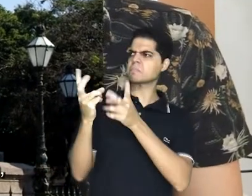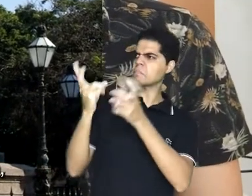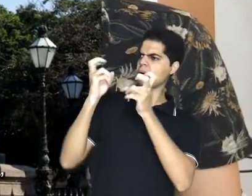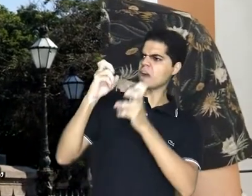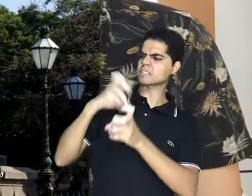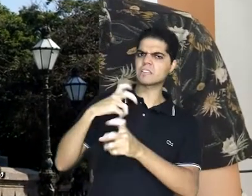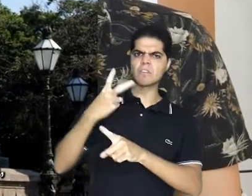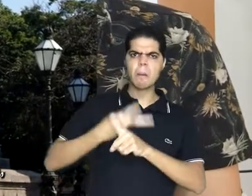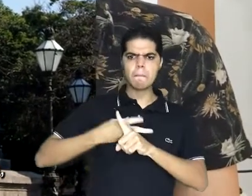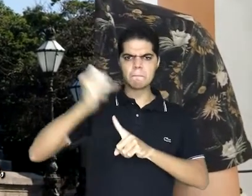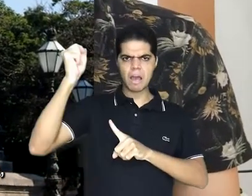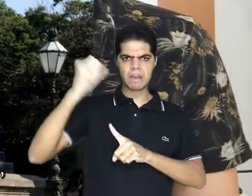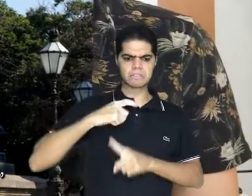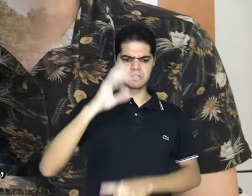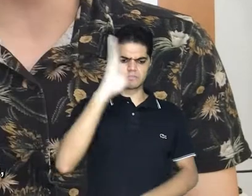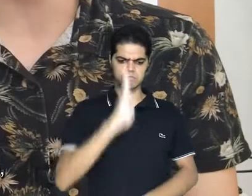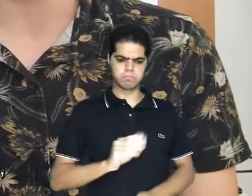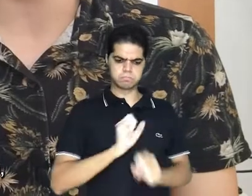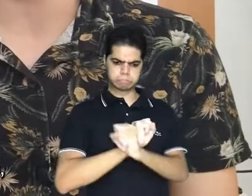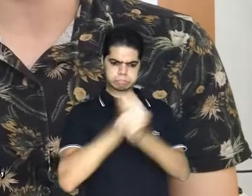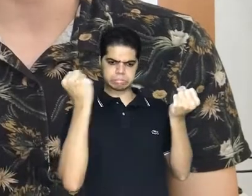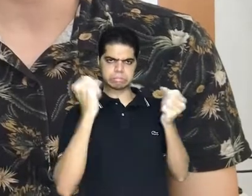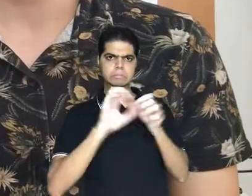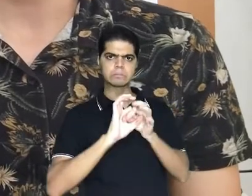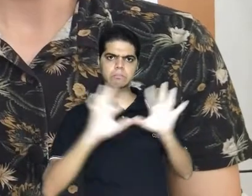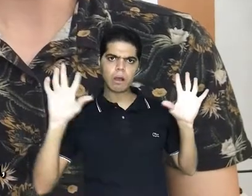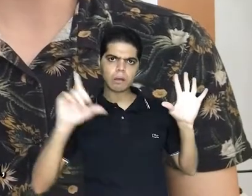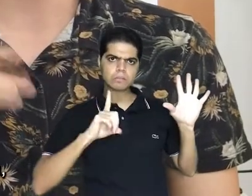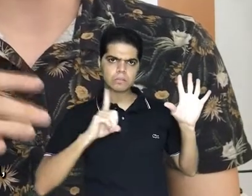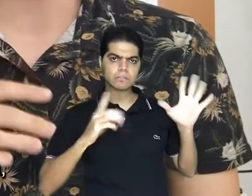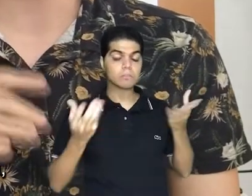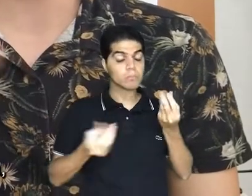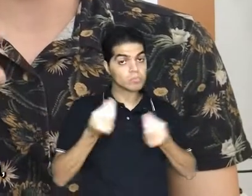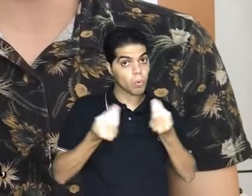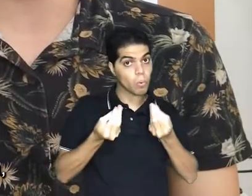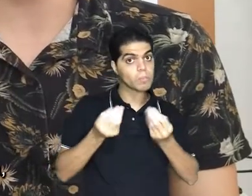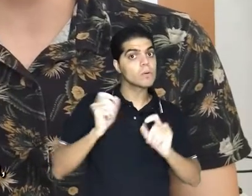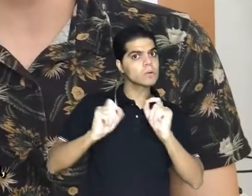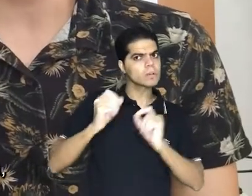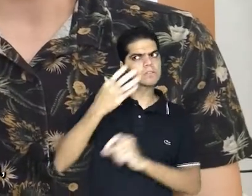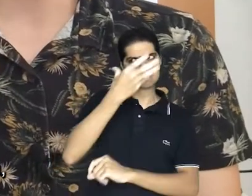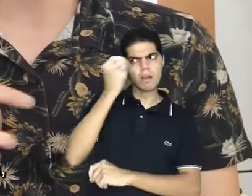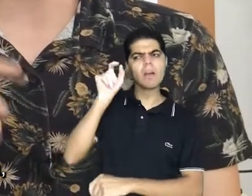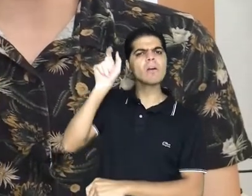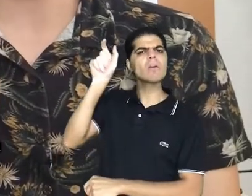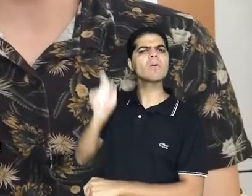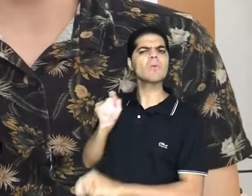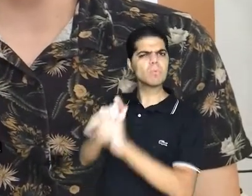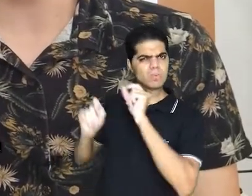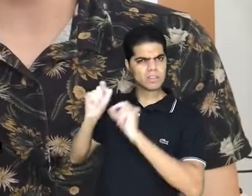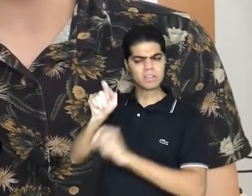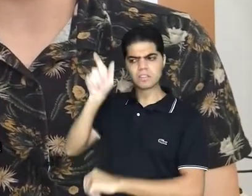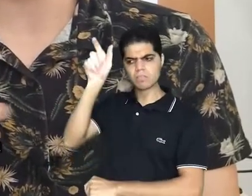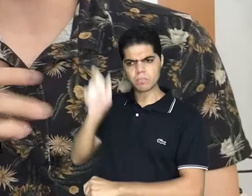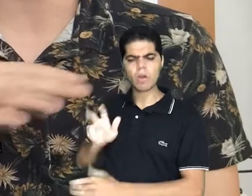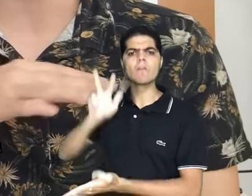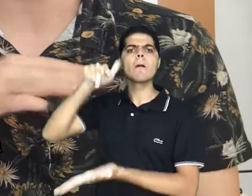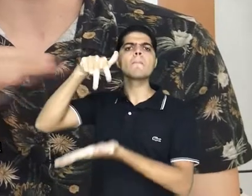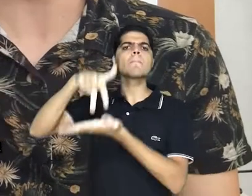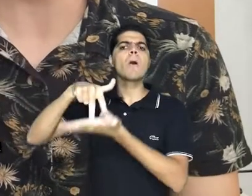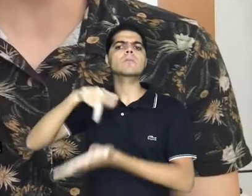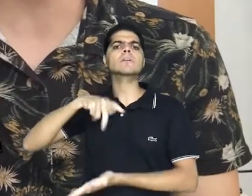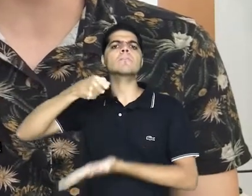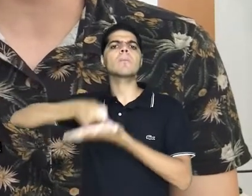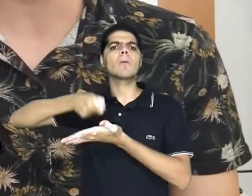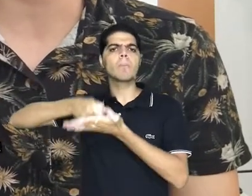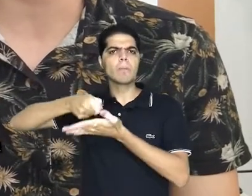Brasil e colocou o Brasil nas graças do constitucionalismo esquecendo que ele próprio tinha de forma autoritária